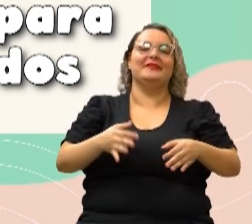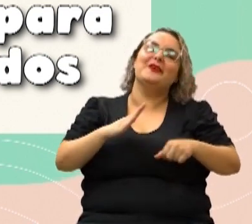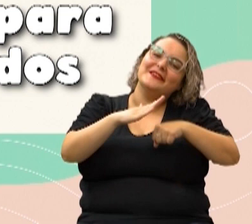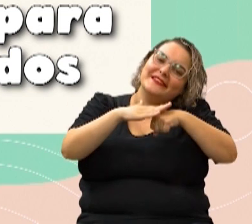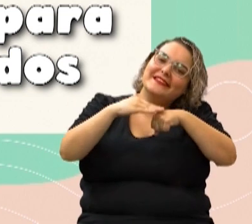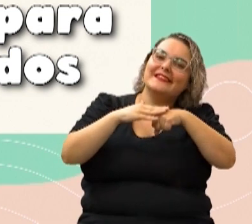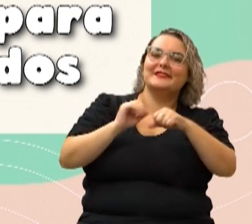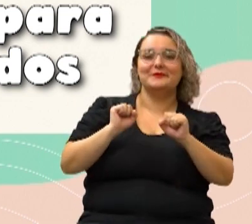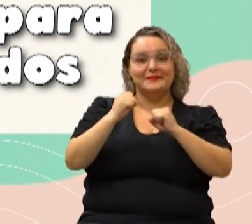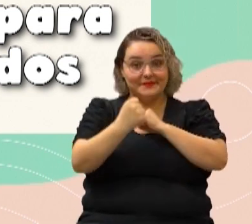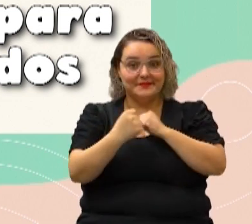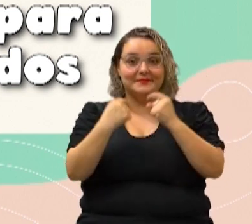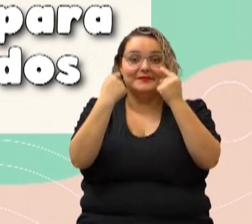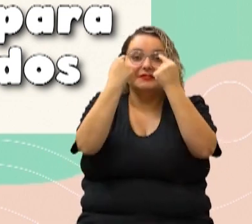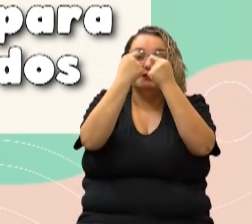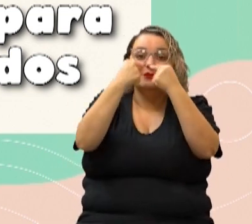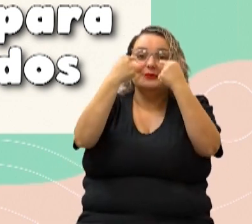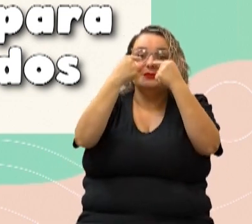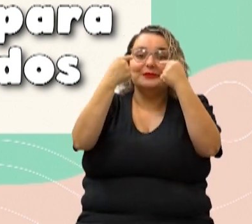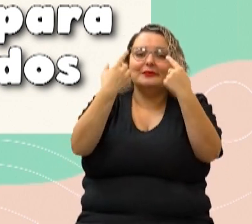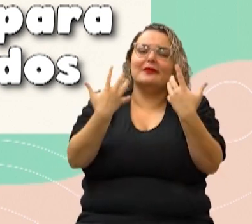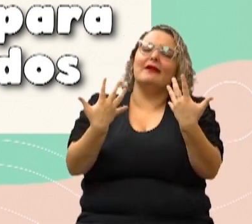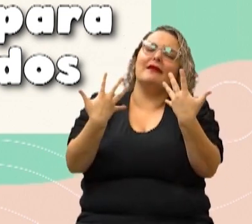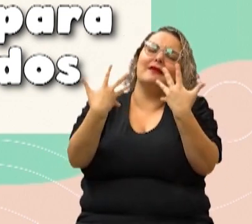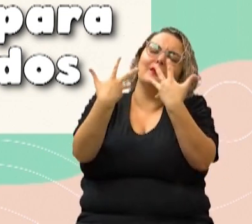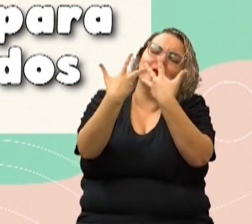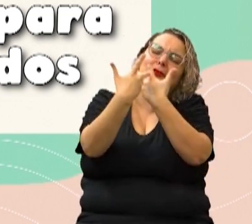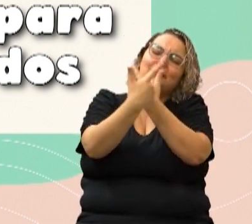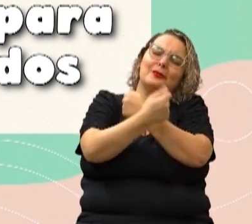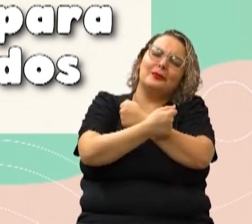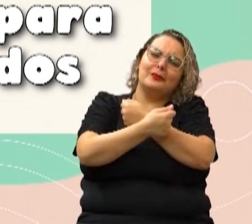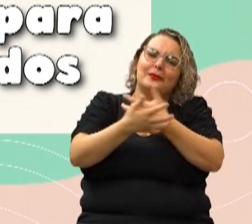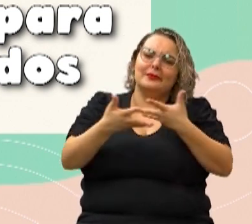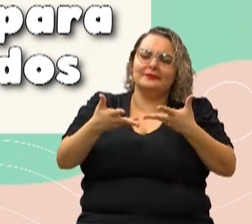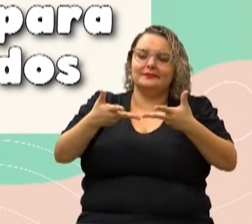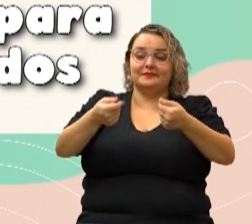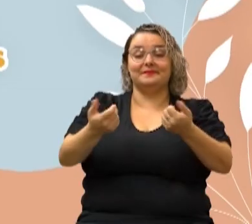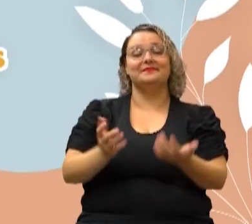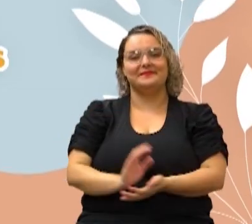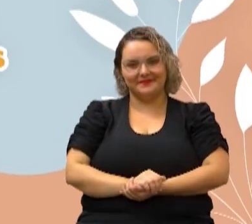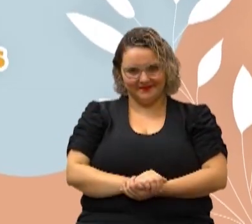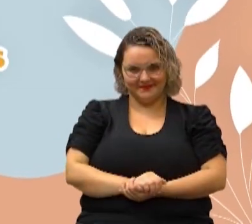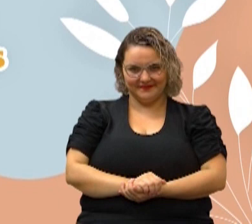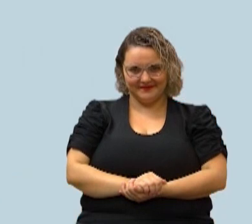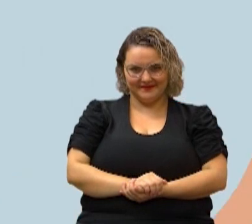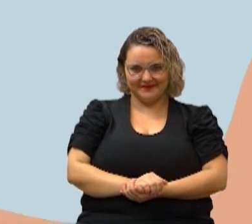e proteção. Os olhos dessa gatinha são a coisa mais linda do mundo.